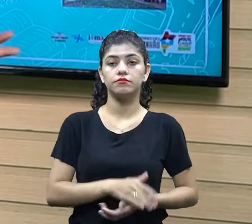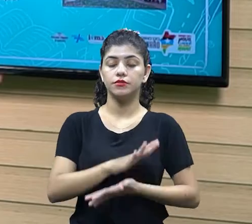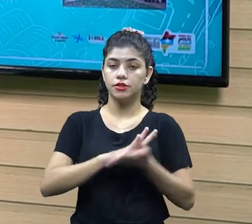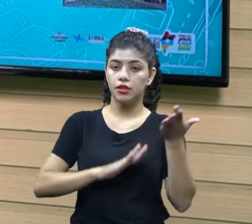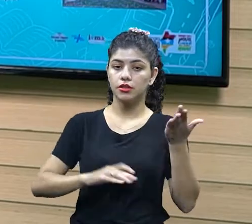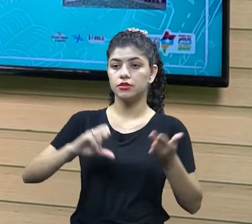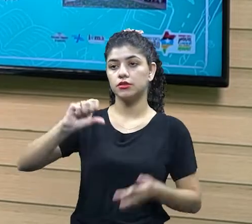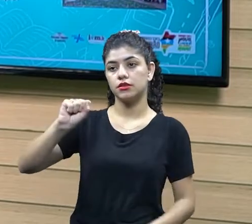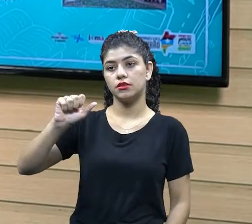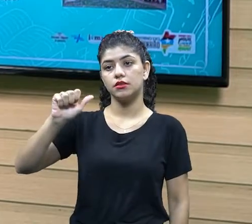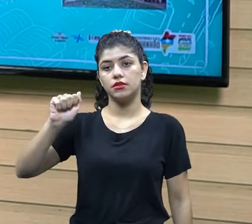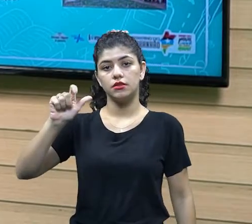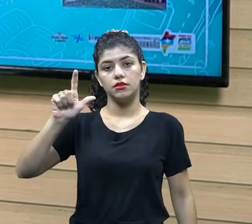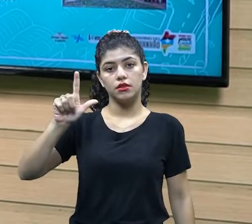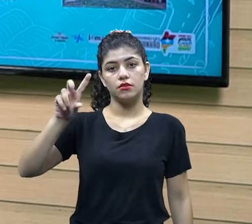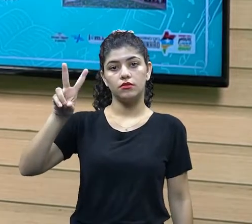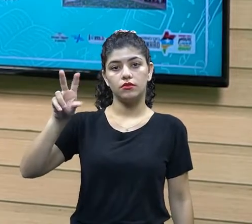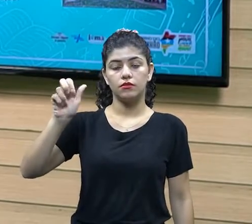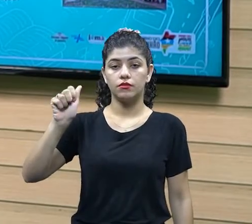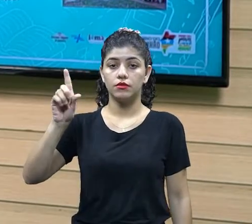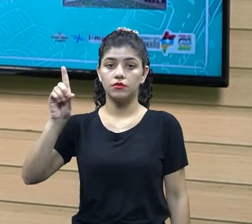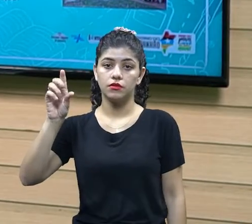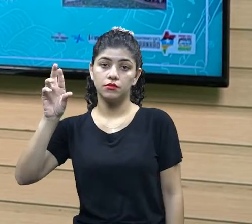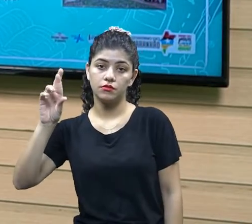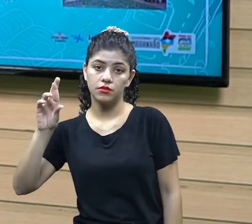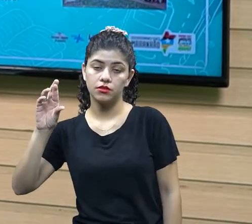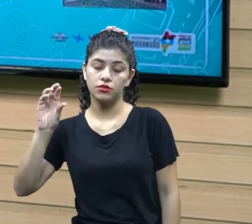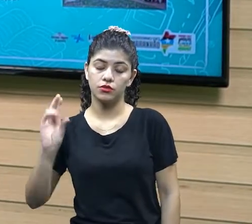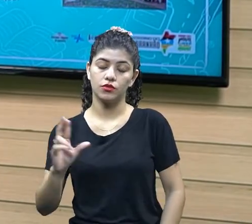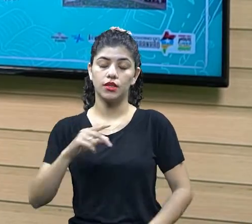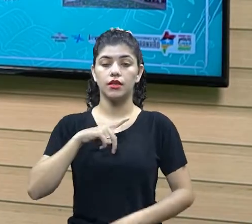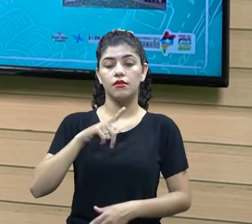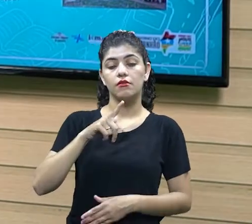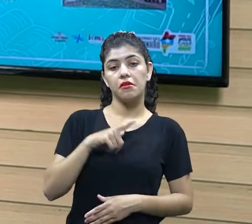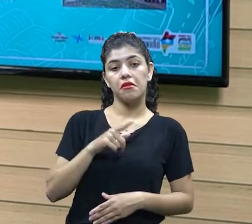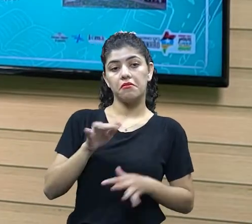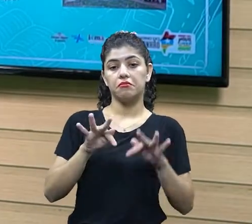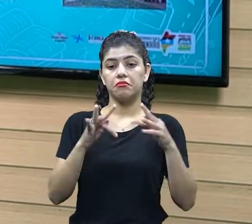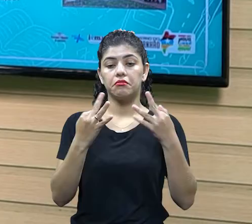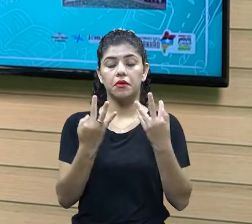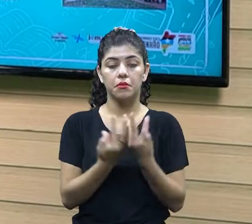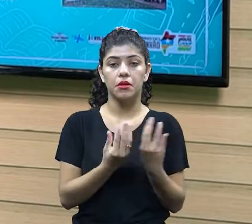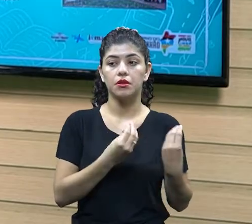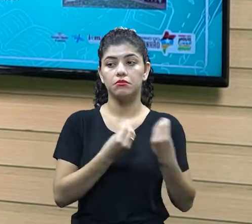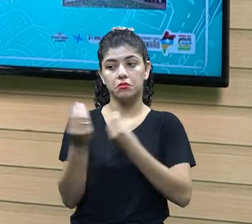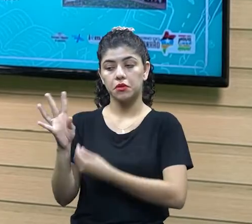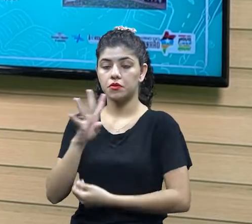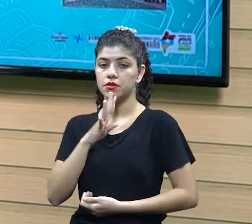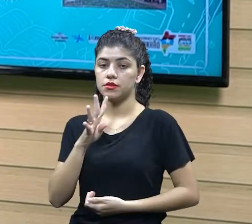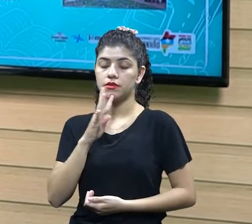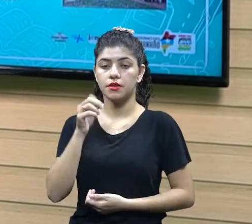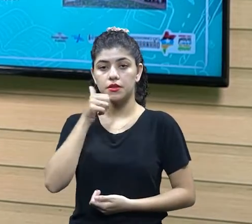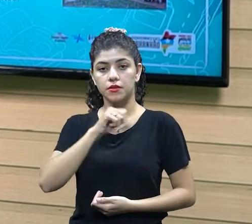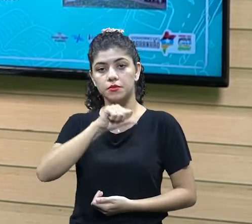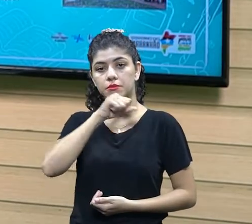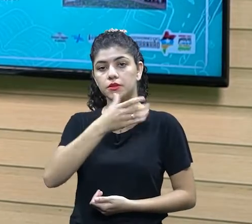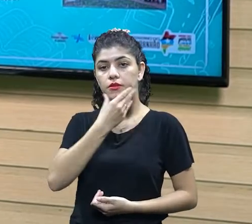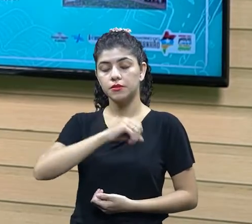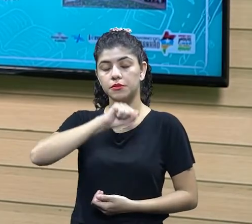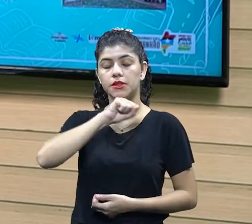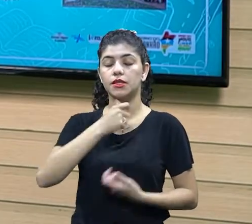sonhada visita aos seus pais, levar sua família, seus filhos, sua esposa para conhecerem os seus pais. Então,